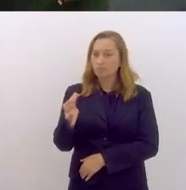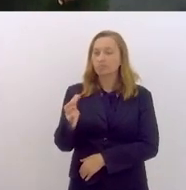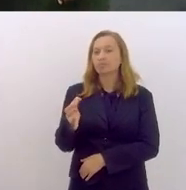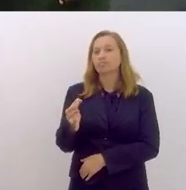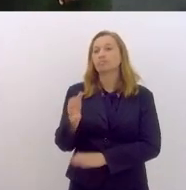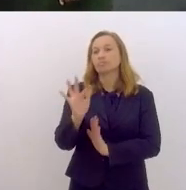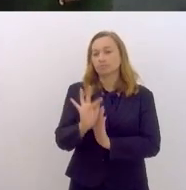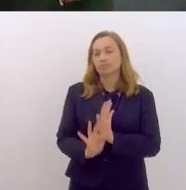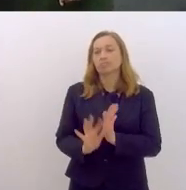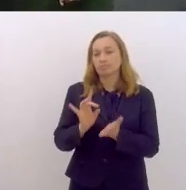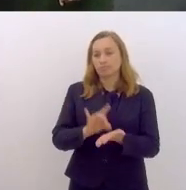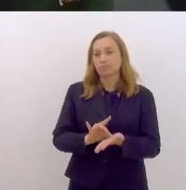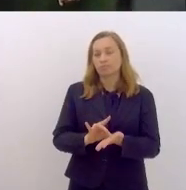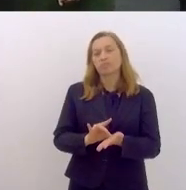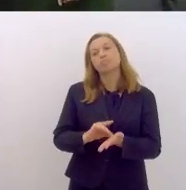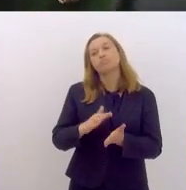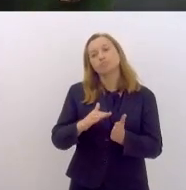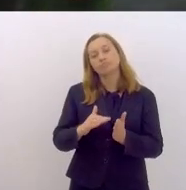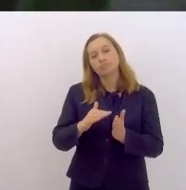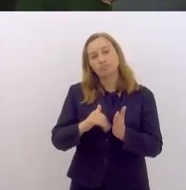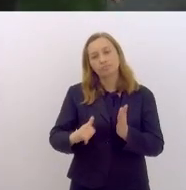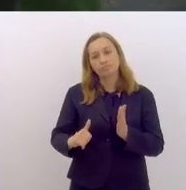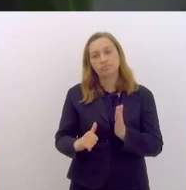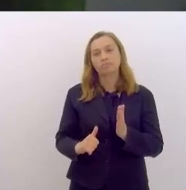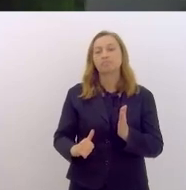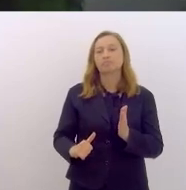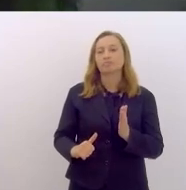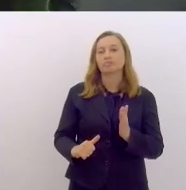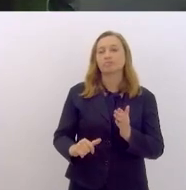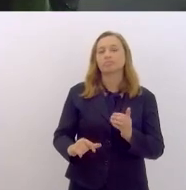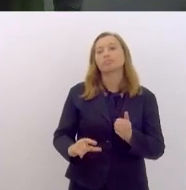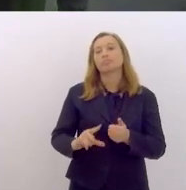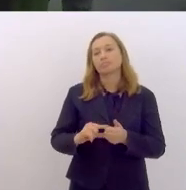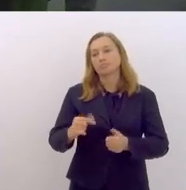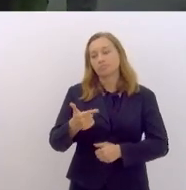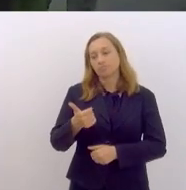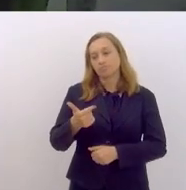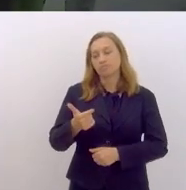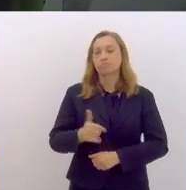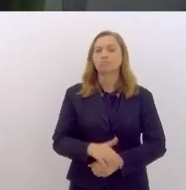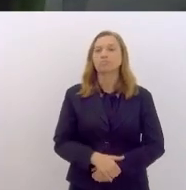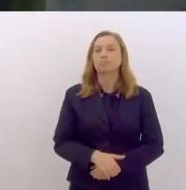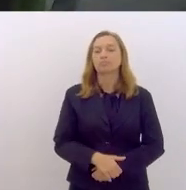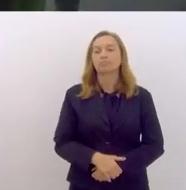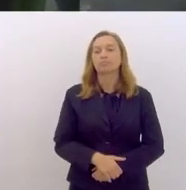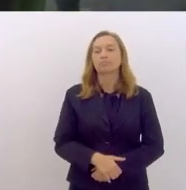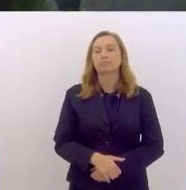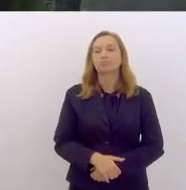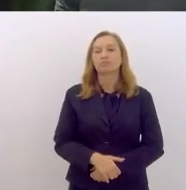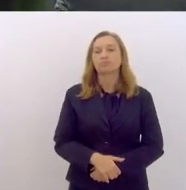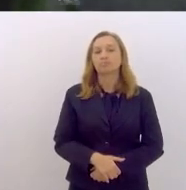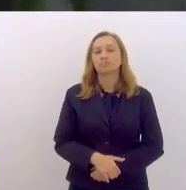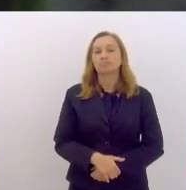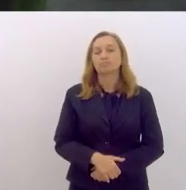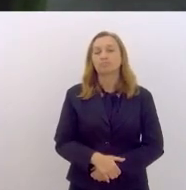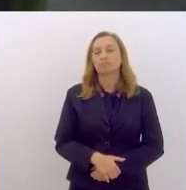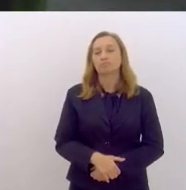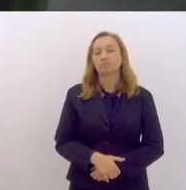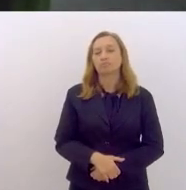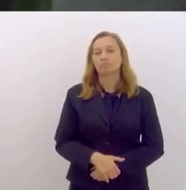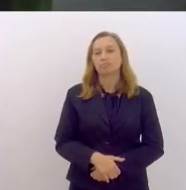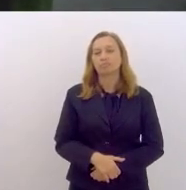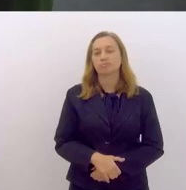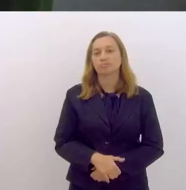o texto original de fato, ele suprime a redação original do artigo 11 e ela não pode